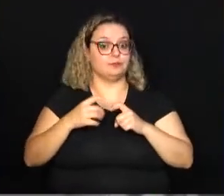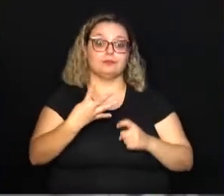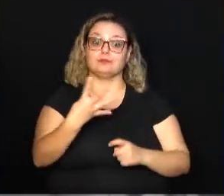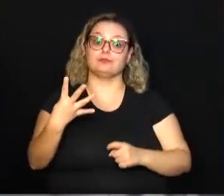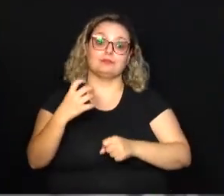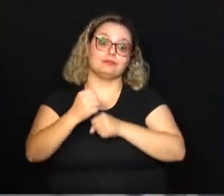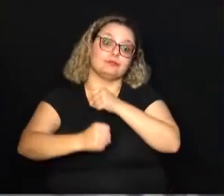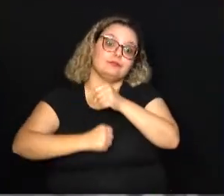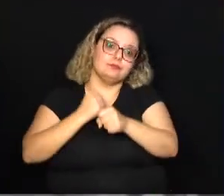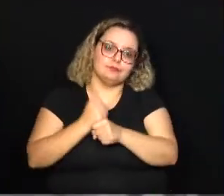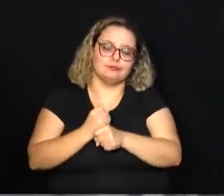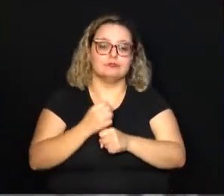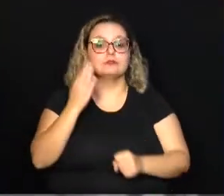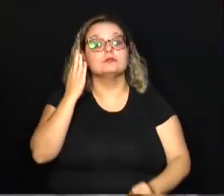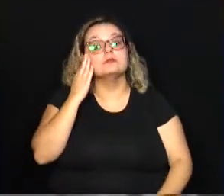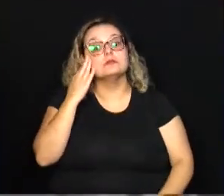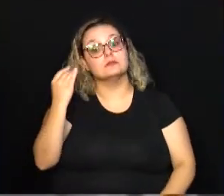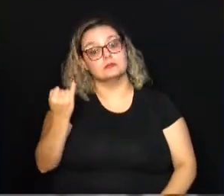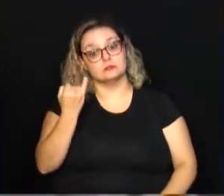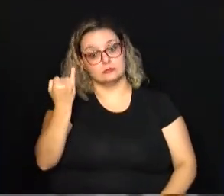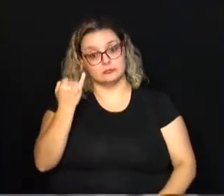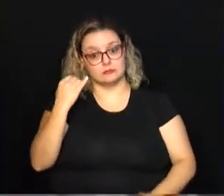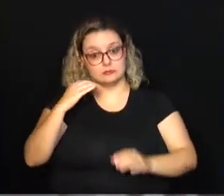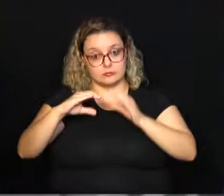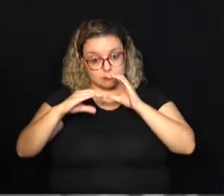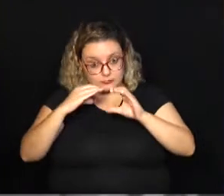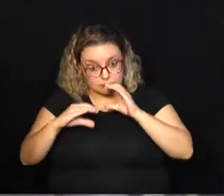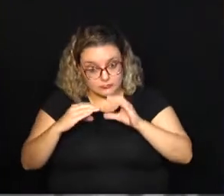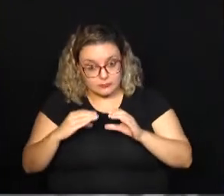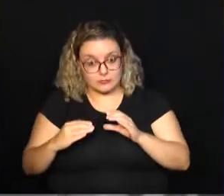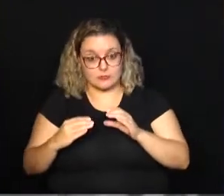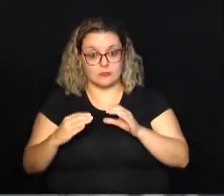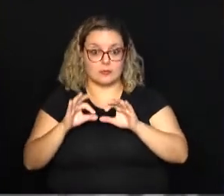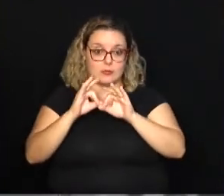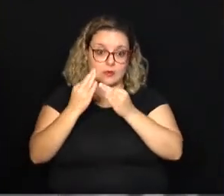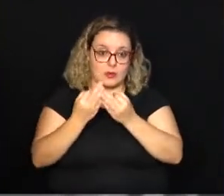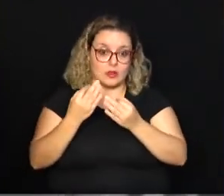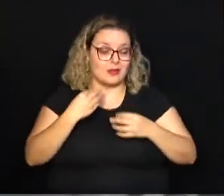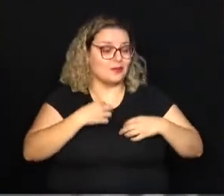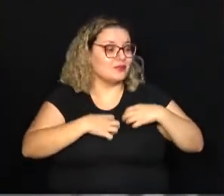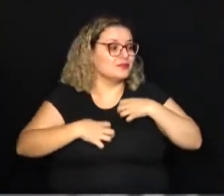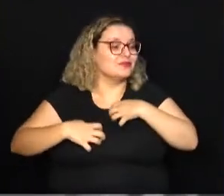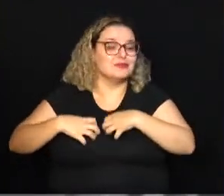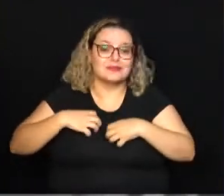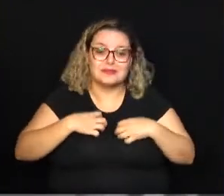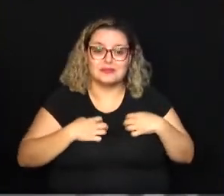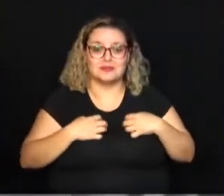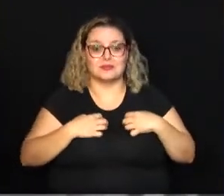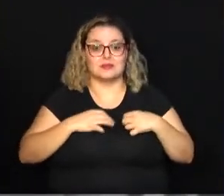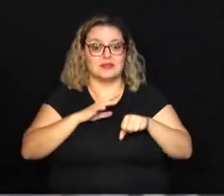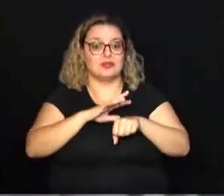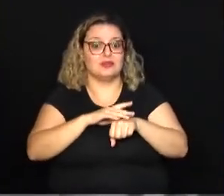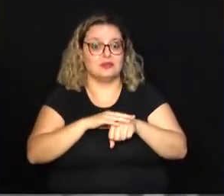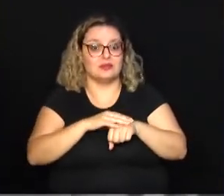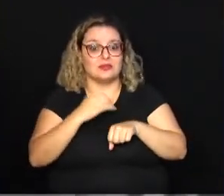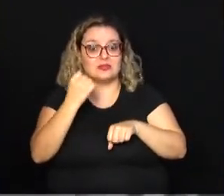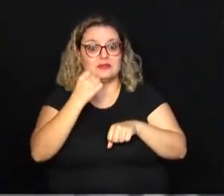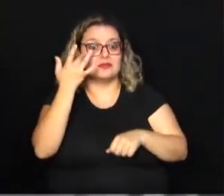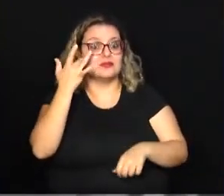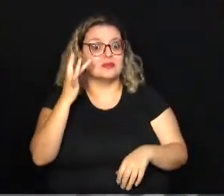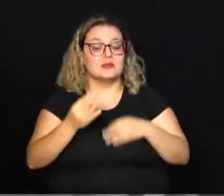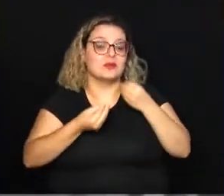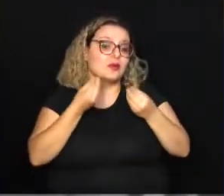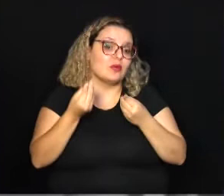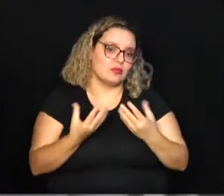eu sei a importância de você se comunicar com a família. É angustiante saber alguém com doença grave, você não saber como é que está andando.